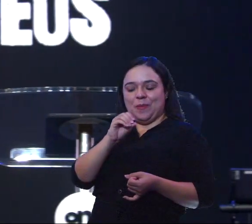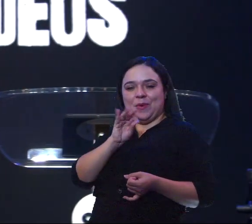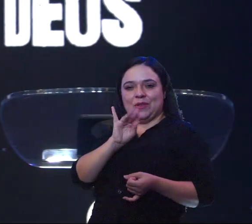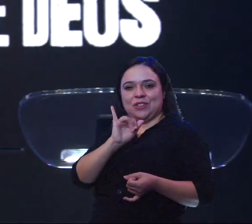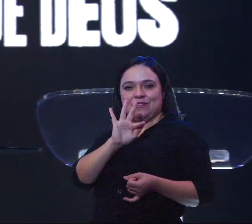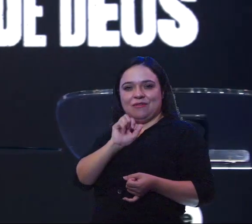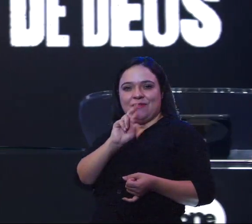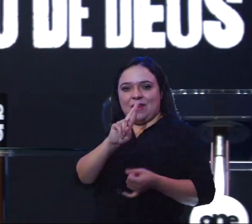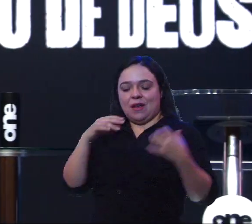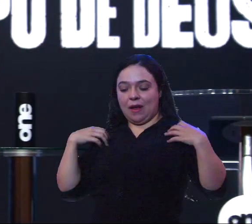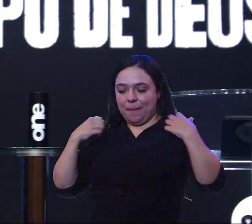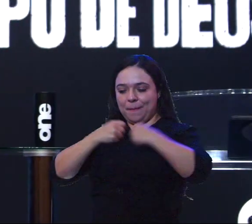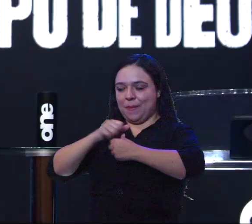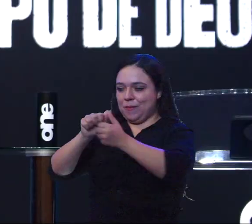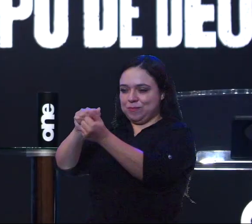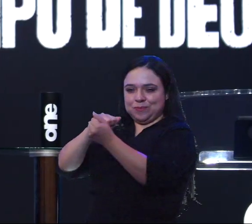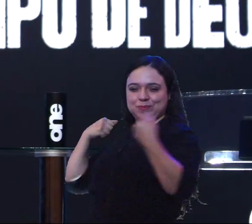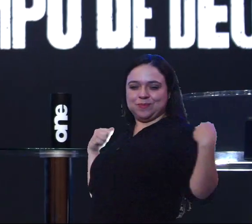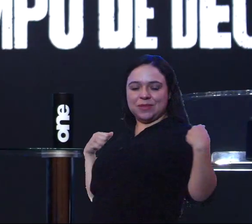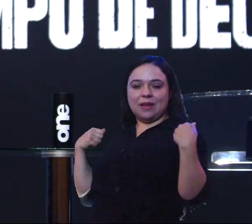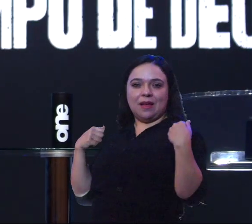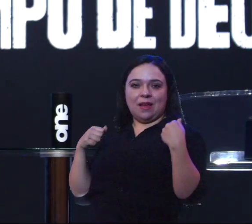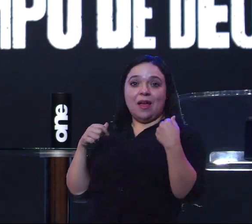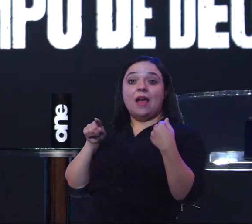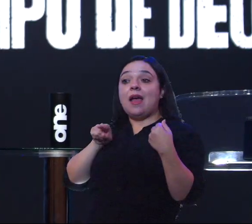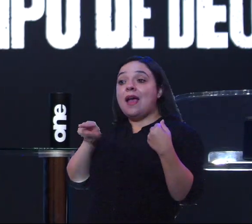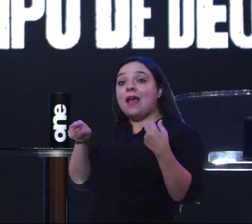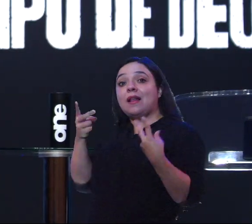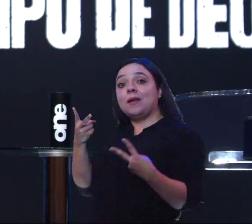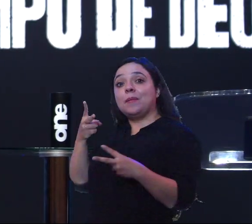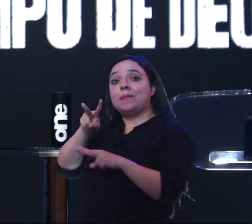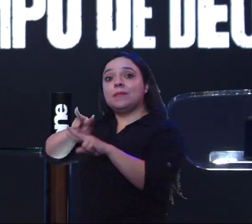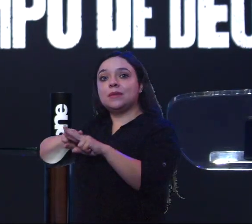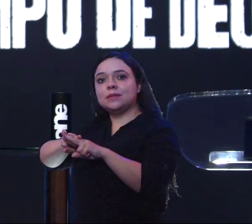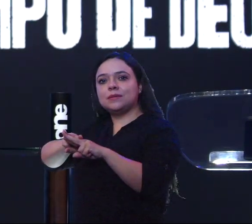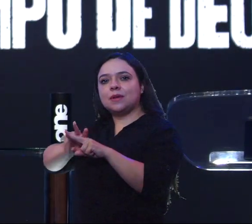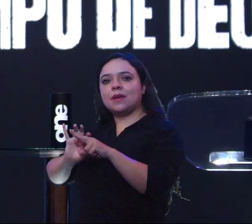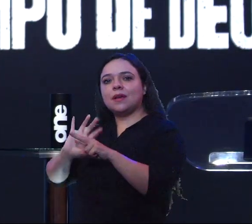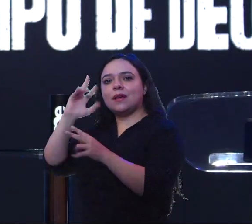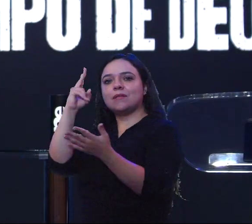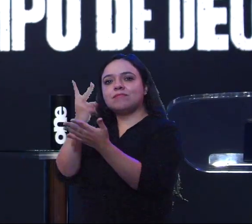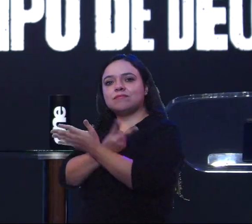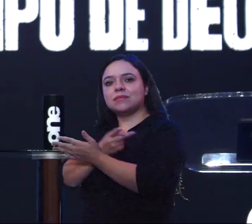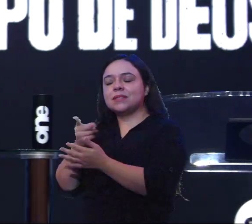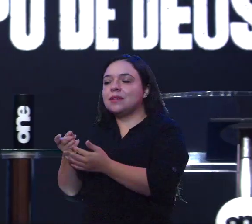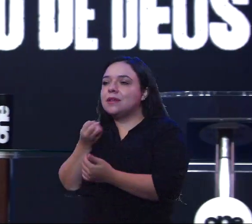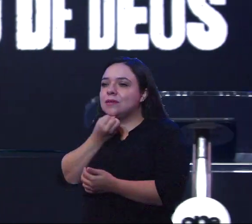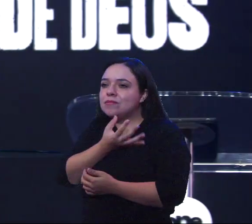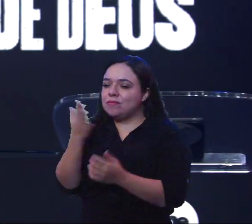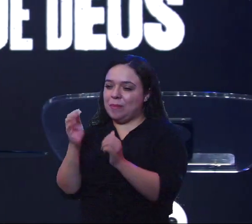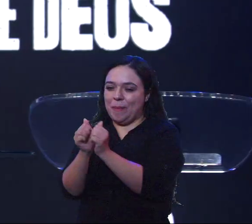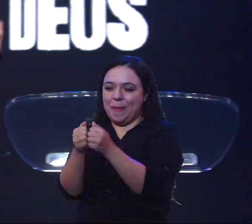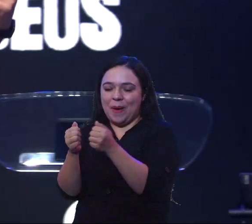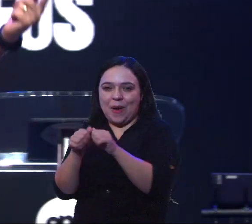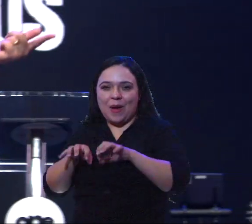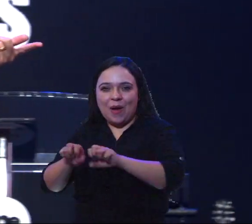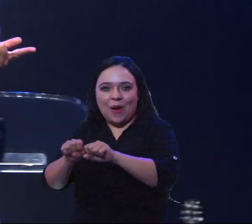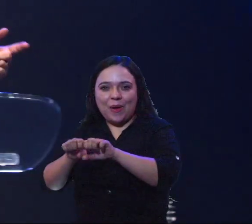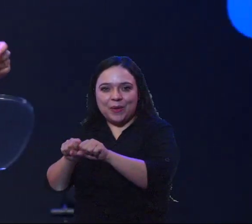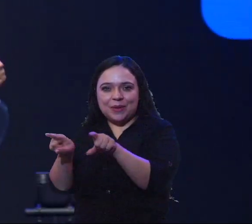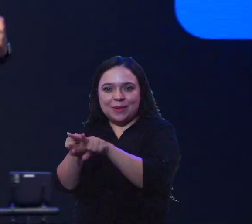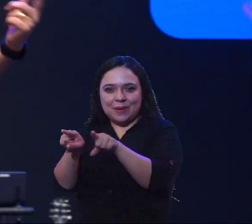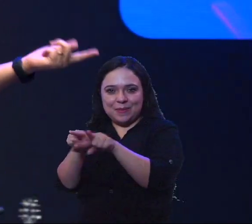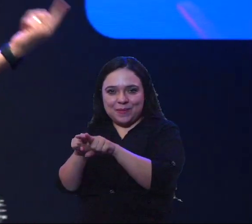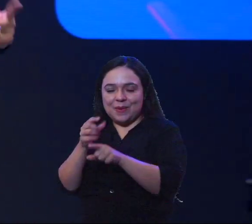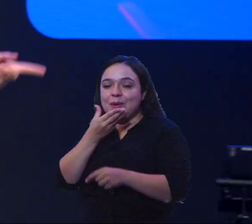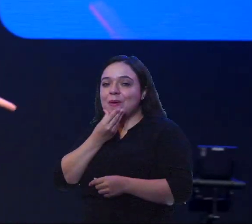capa dele na mão, ele vai preso, e na prisão, ele revela os sonhos do padeiro e do copeiro. Quando revela o sonho do copeiro,